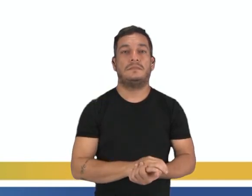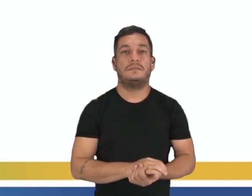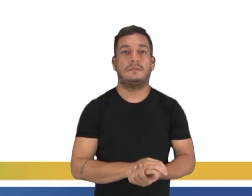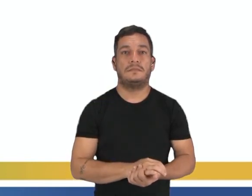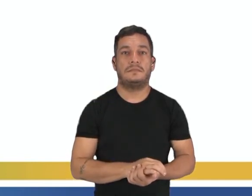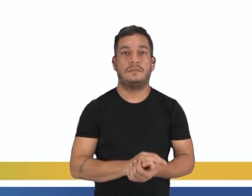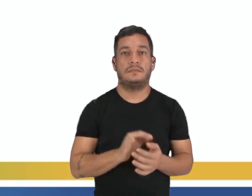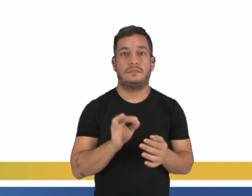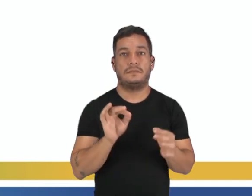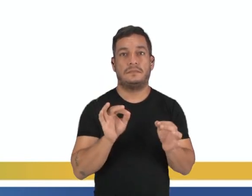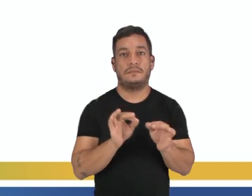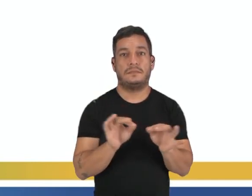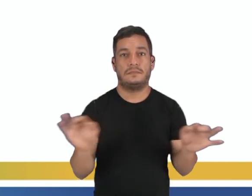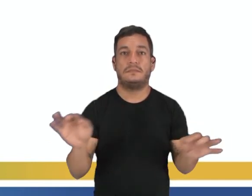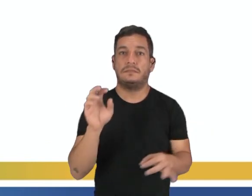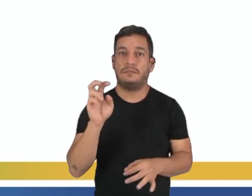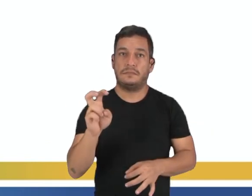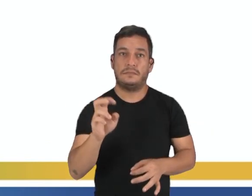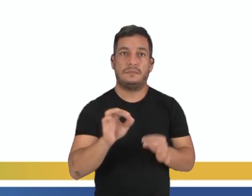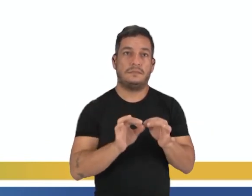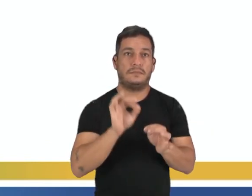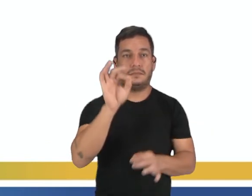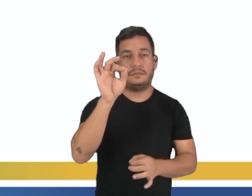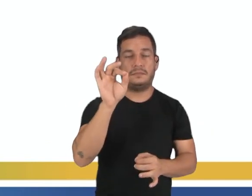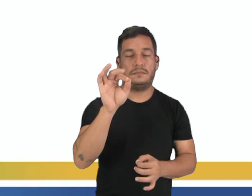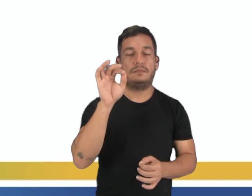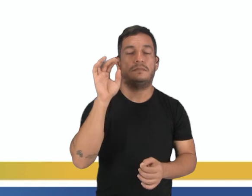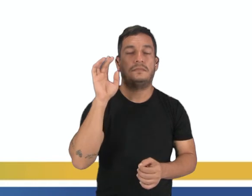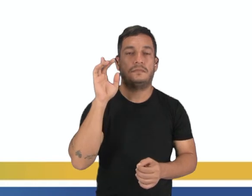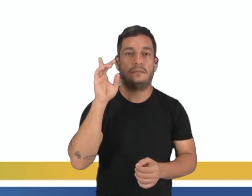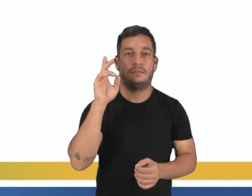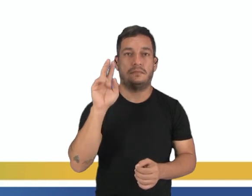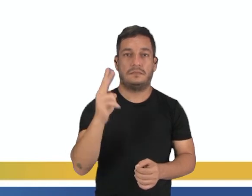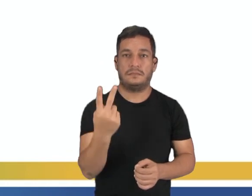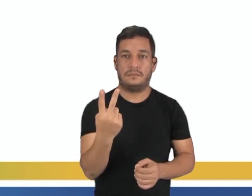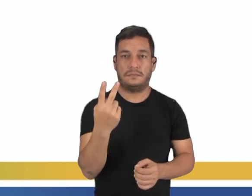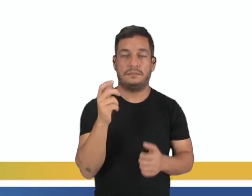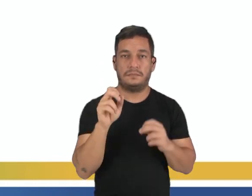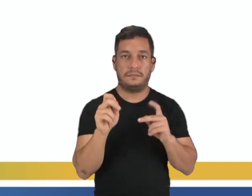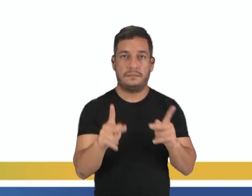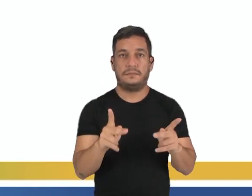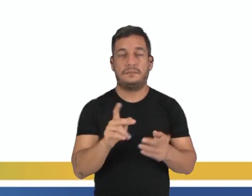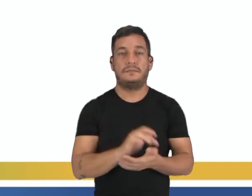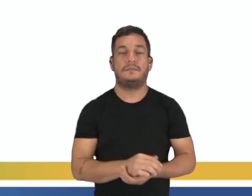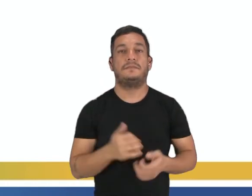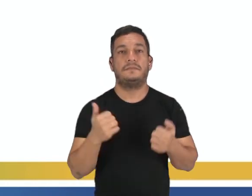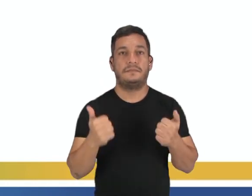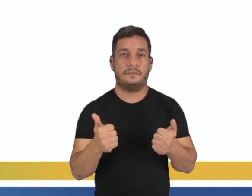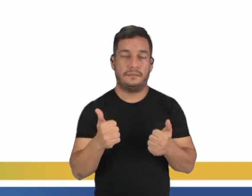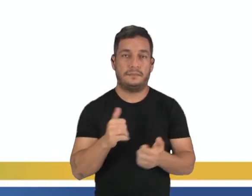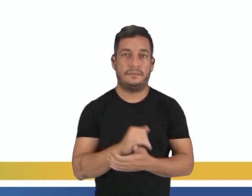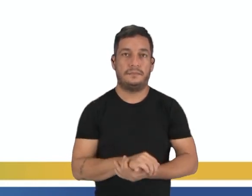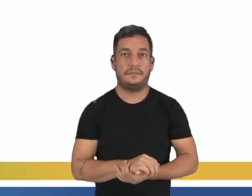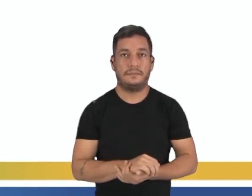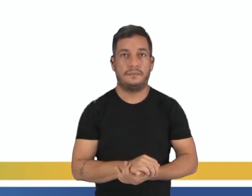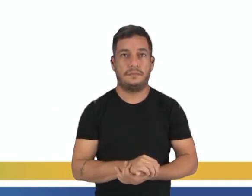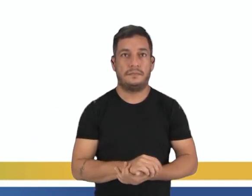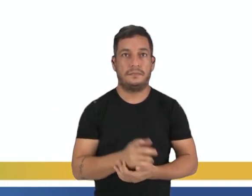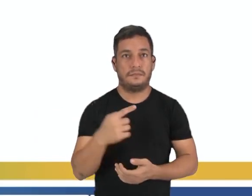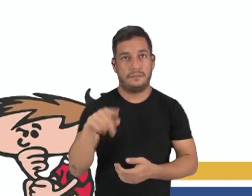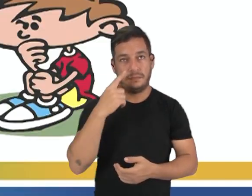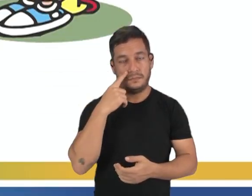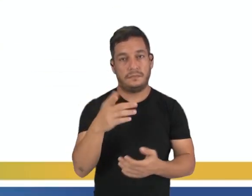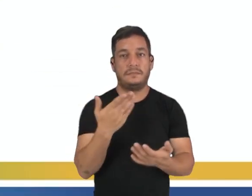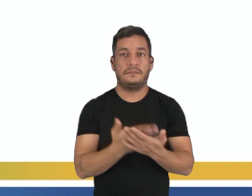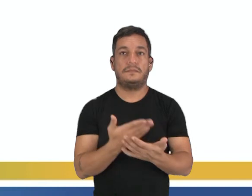no eixo horizontal no 5 e no vertical no 2, ok? Muito bem, pessoal. Então, nós